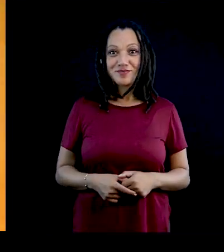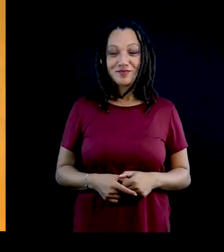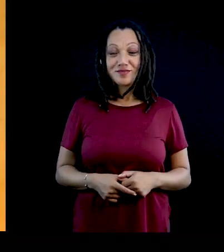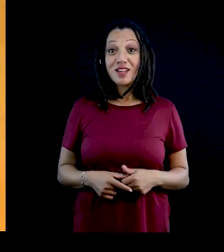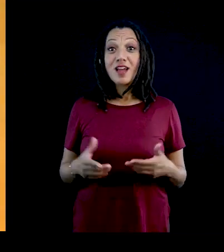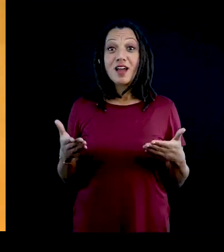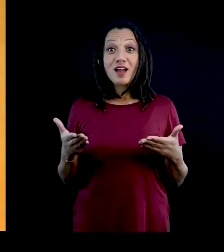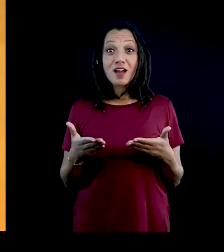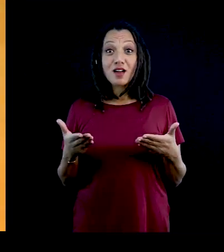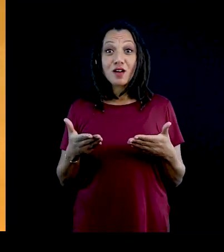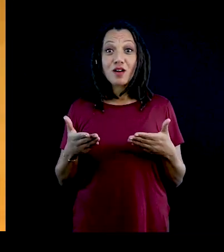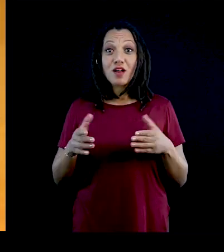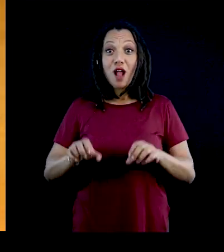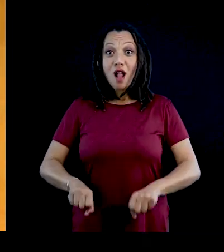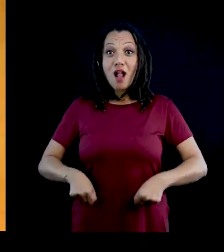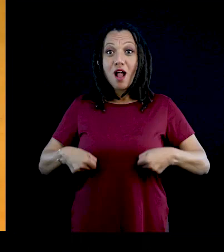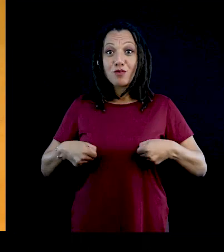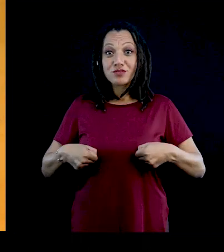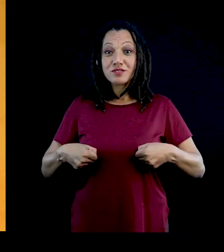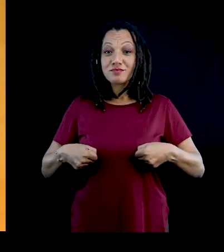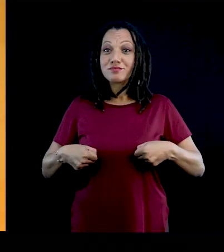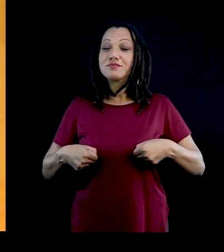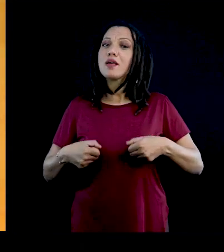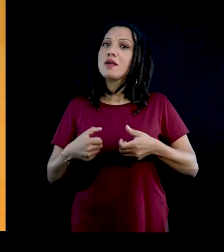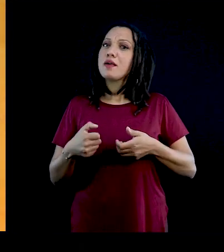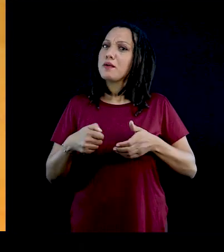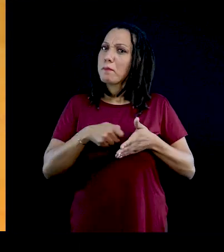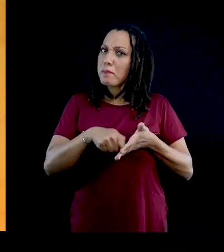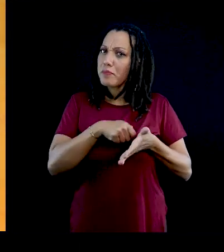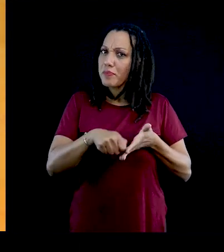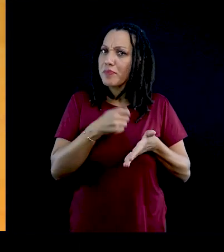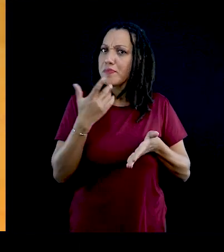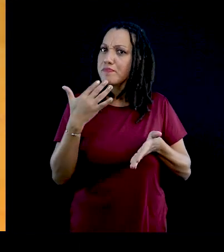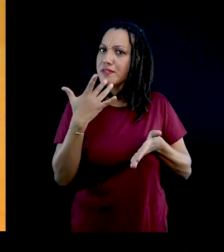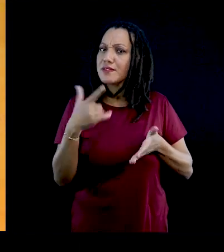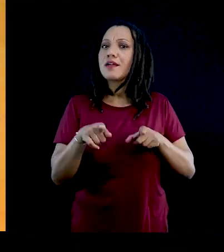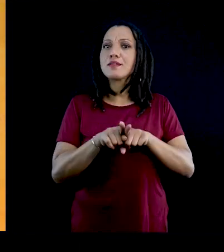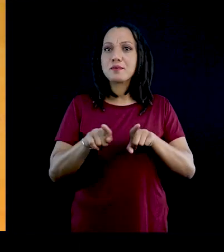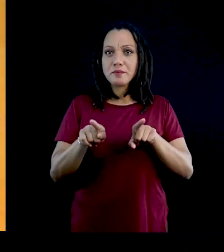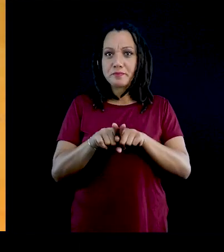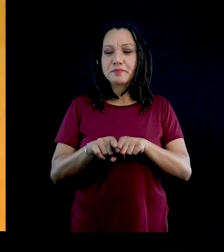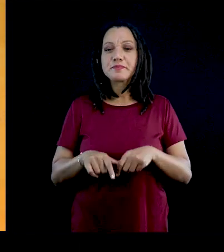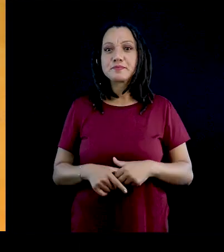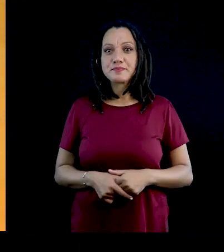Agora eu vou colocar uma calça nele, vou pintar a calça.